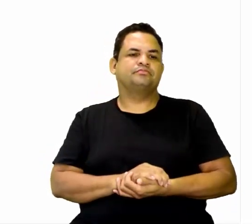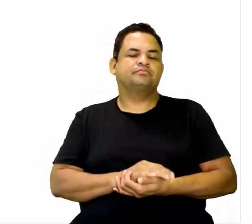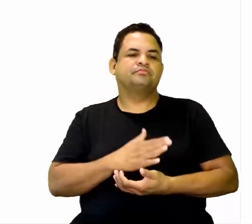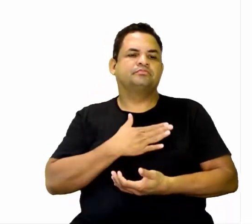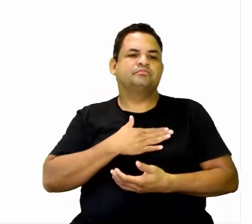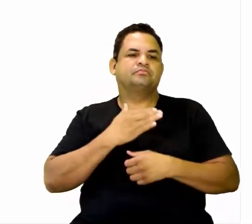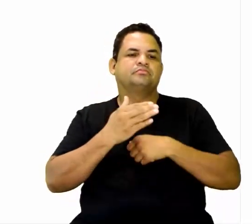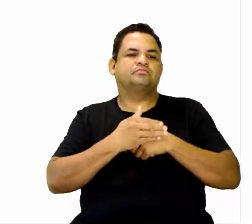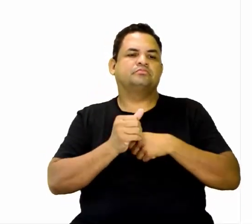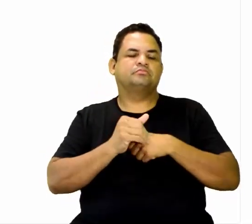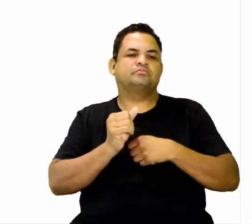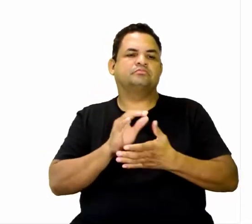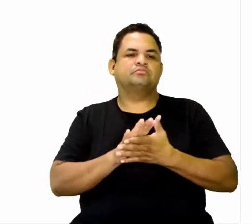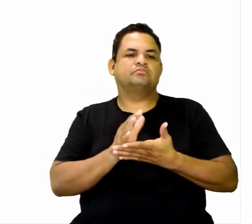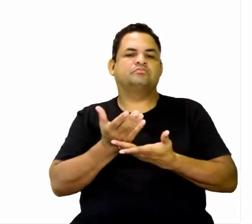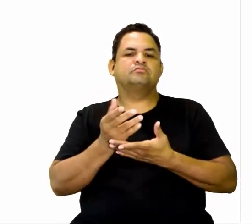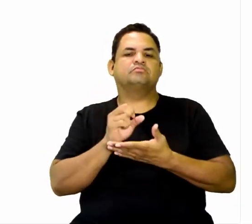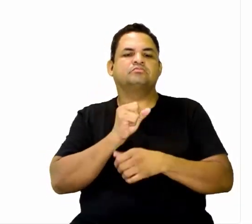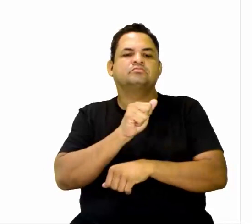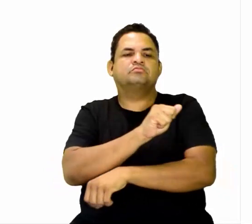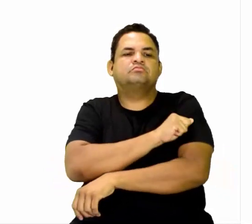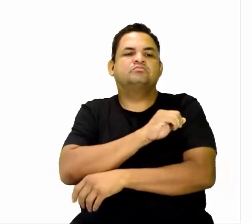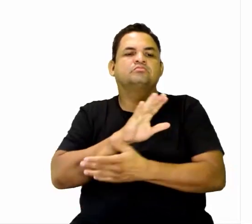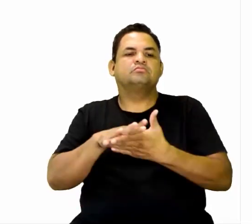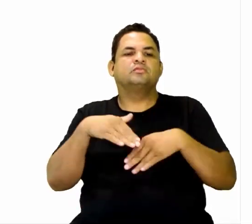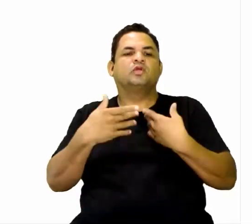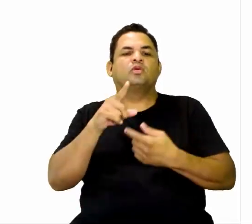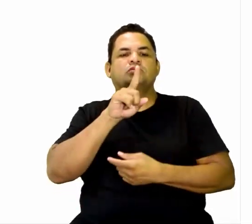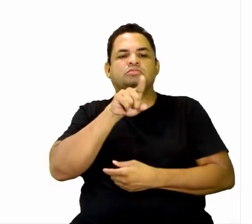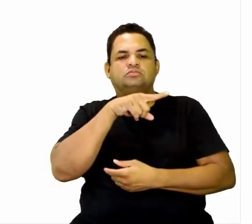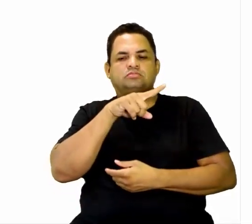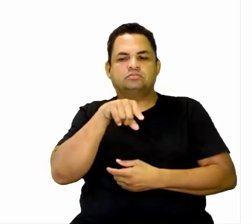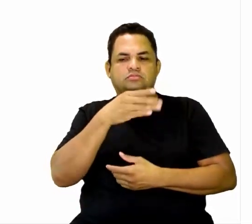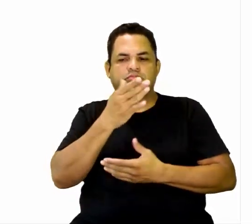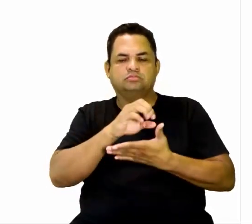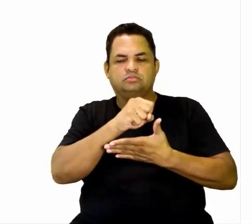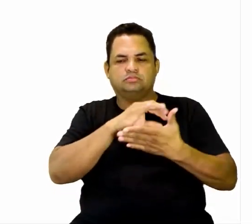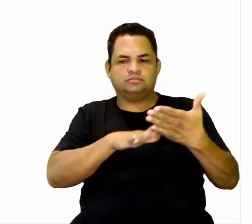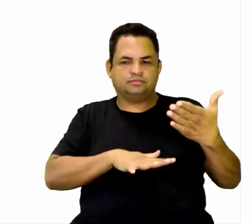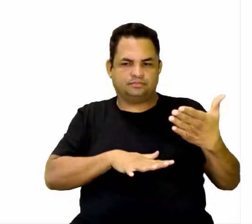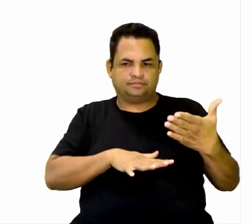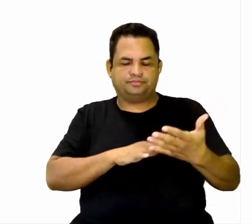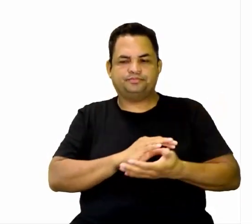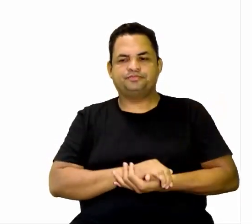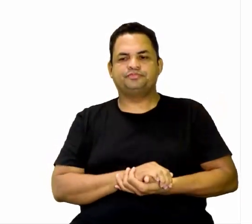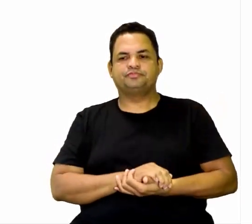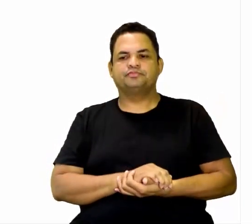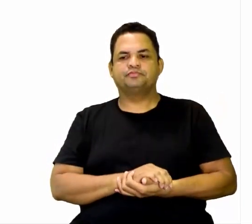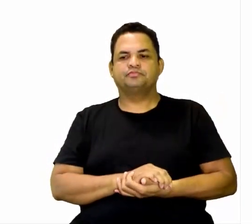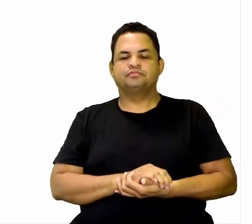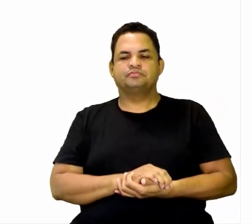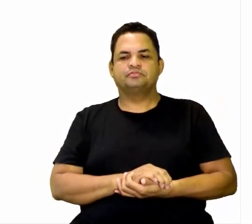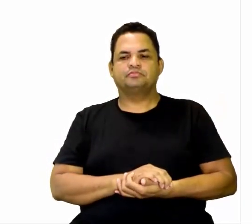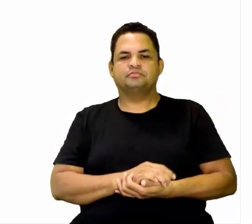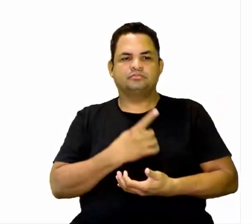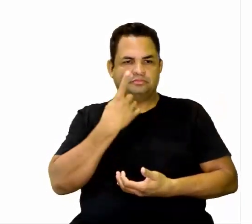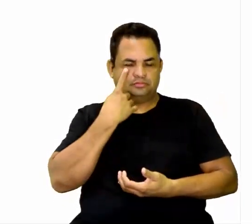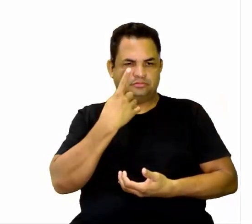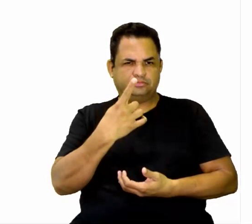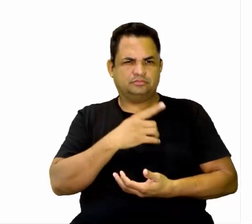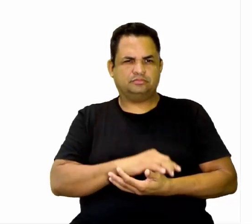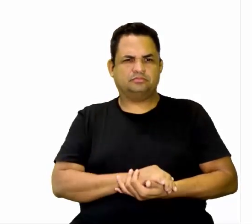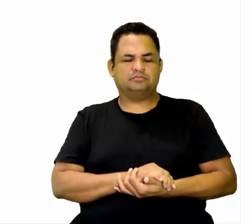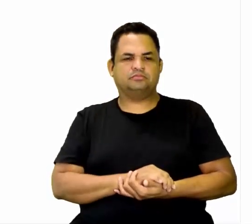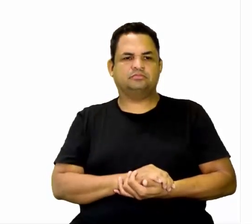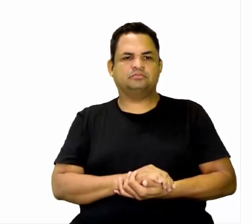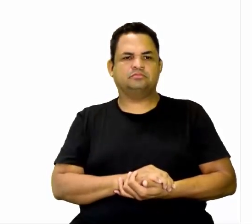que alternativa você assinalou nesta questão? Vamos ver então? Olha